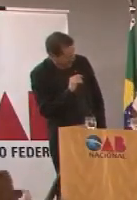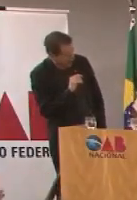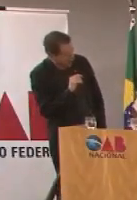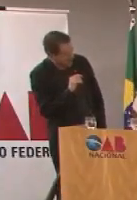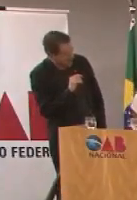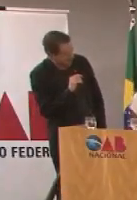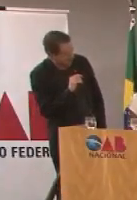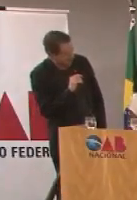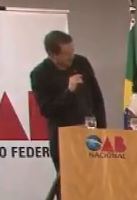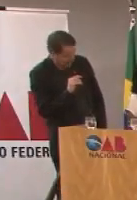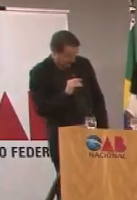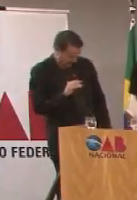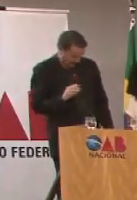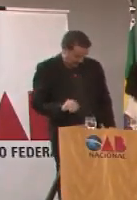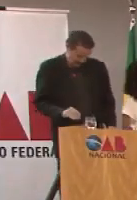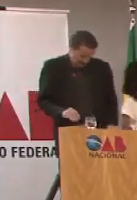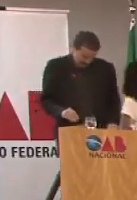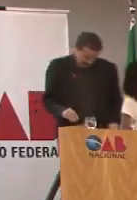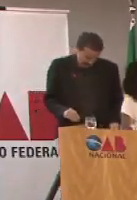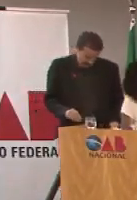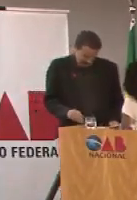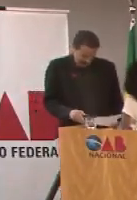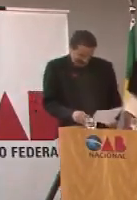E vai, Corinthians!